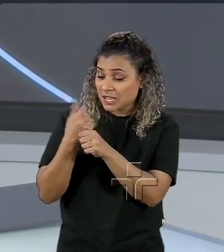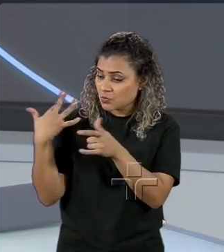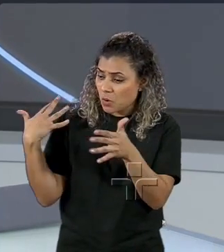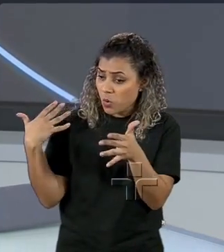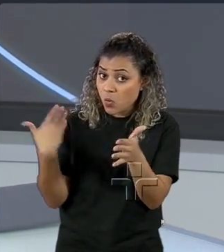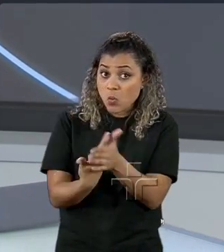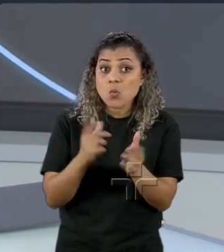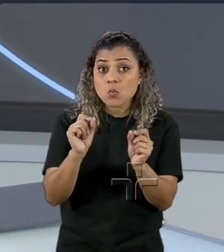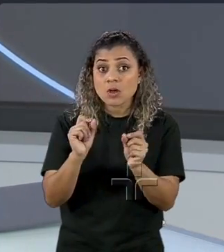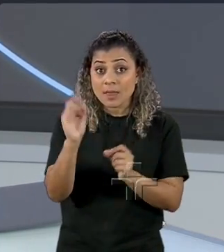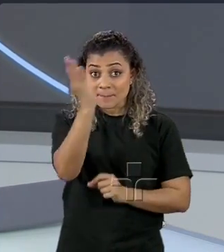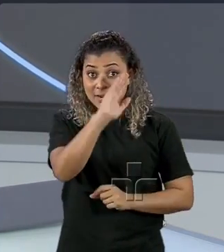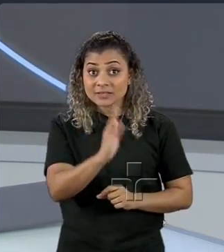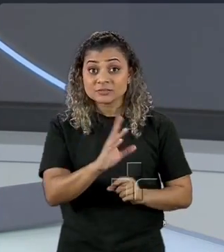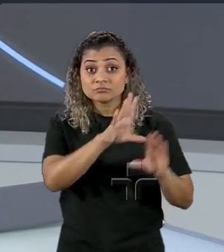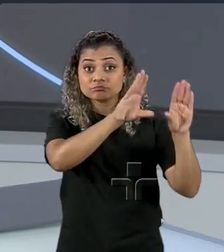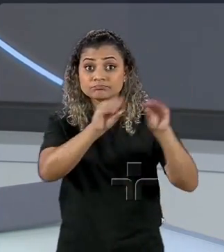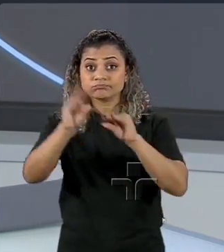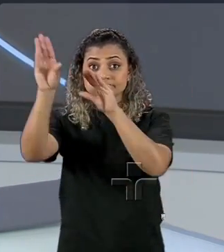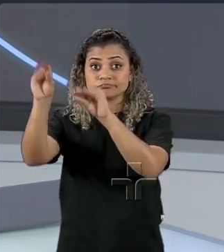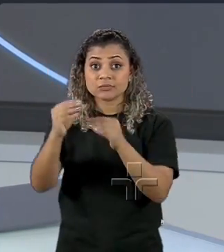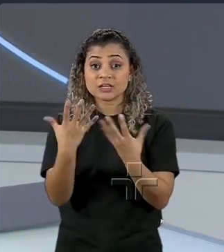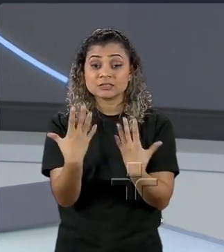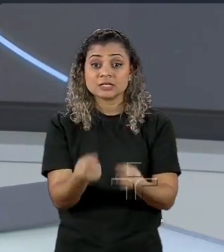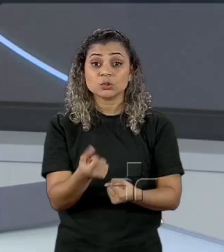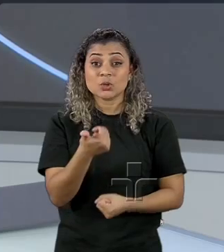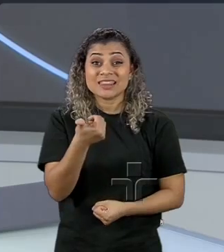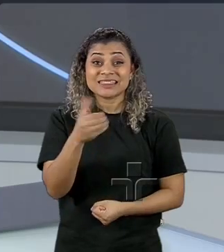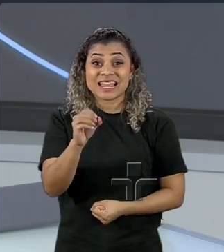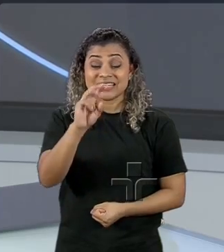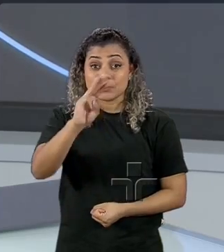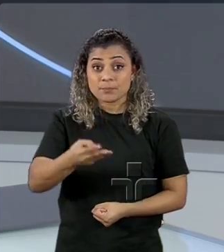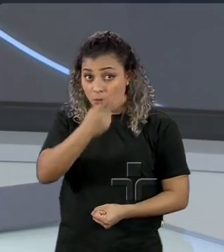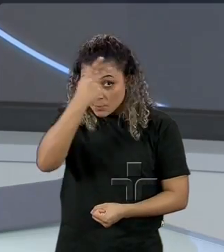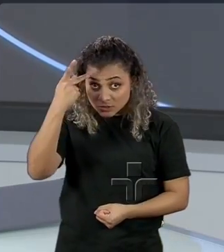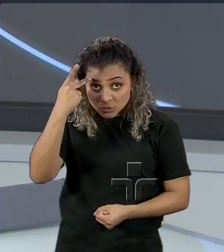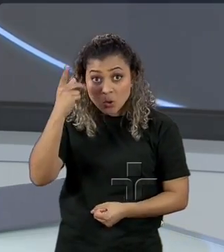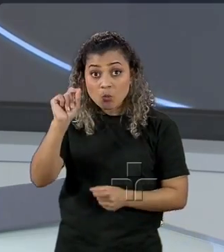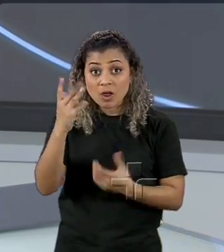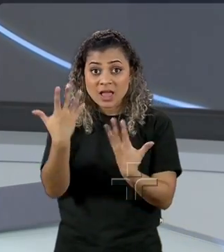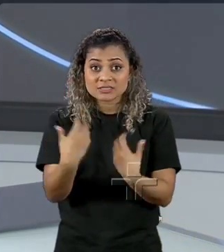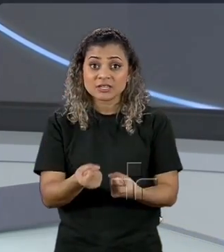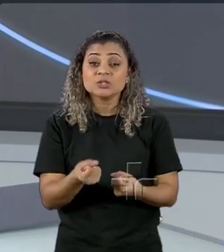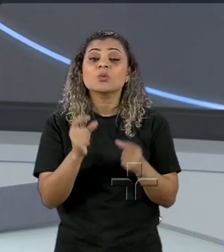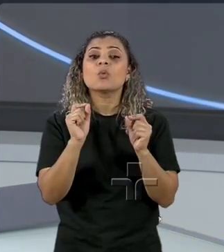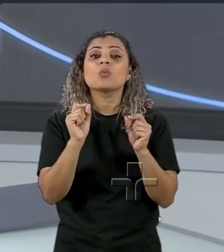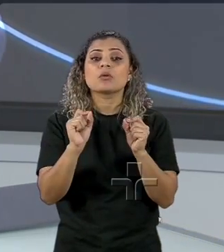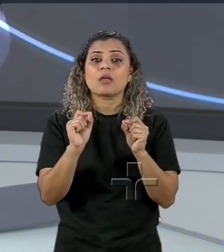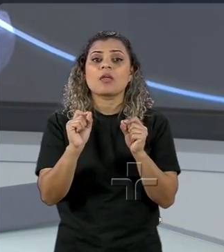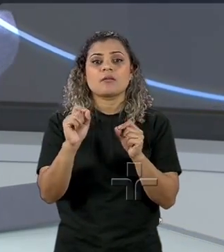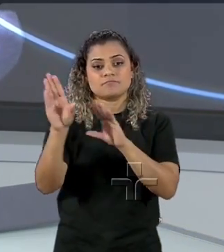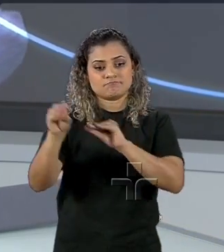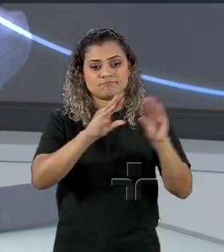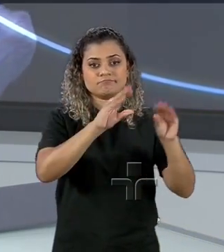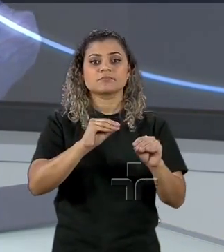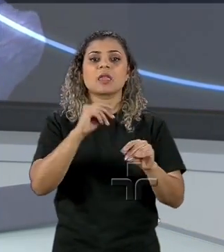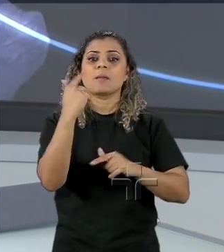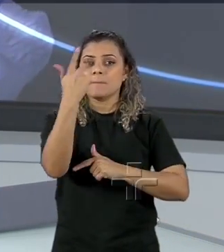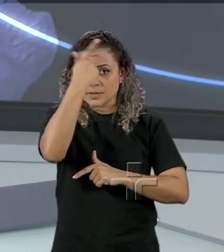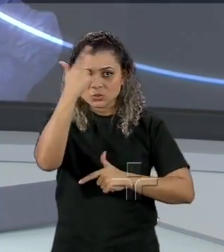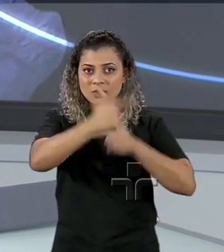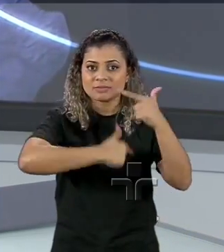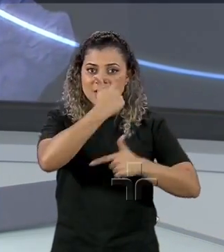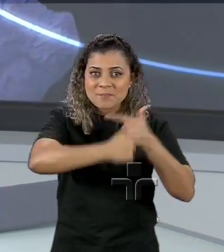10 mil refúgios. São pessoas que encontram em atividades como a música, a dança e o futebol uma chance de